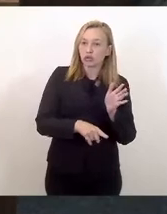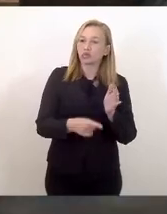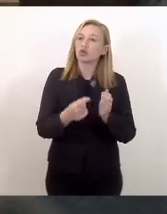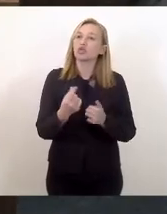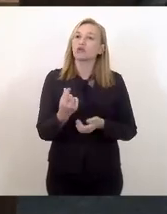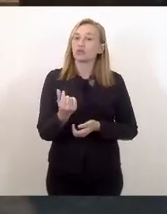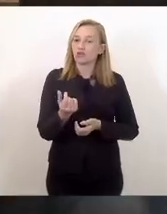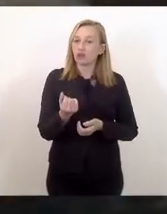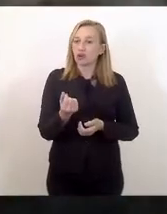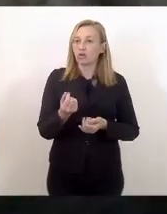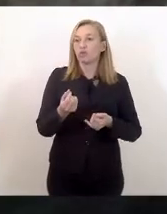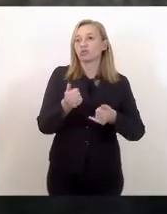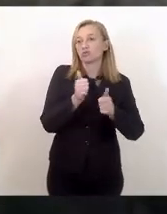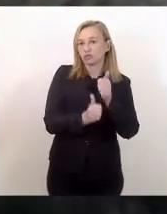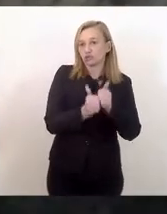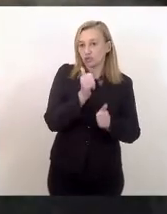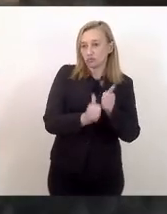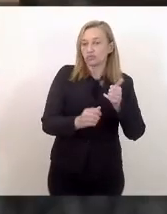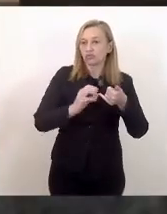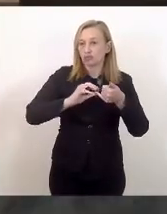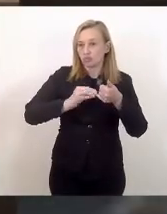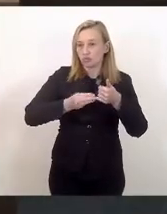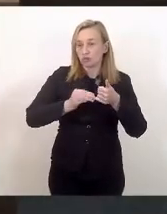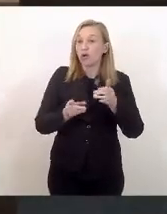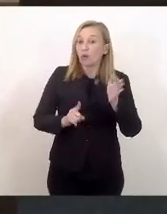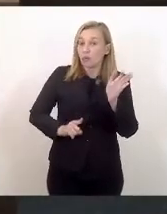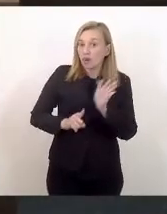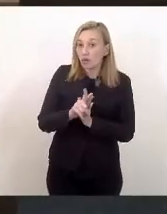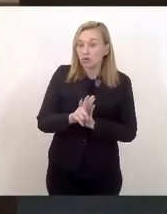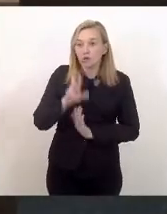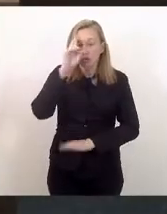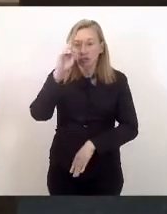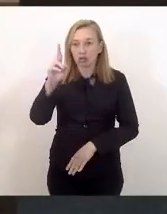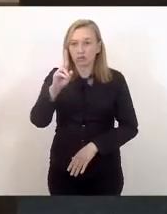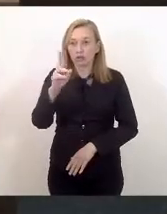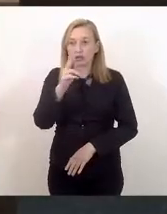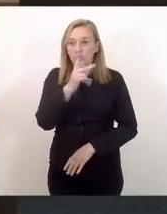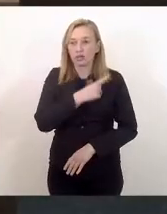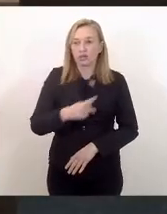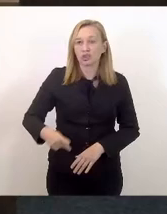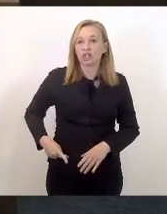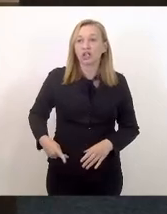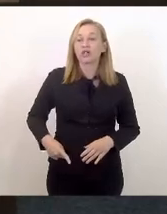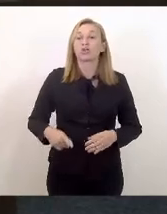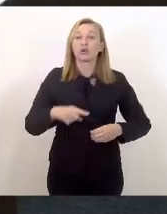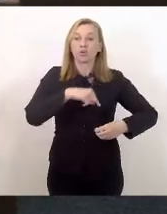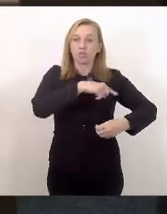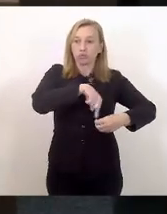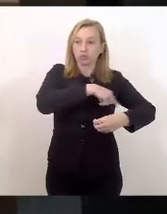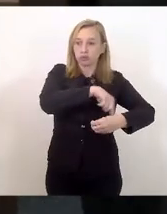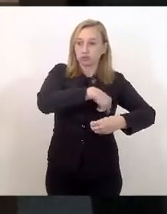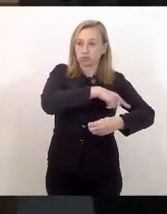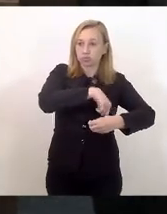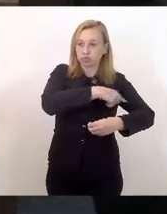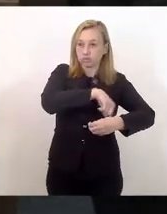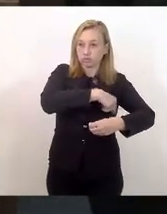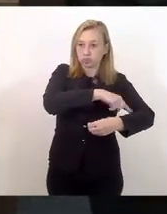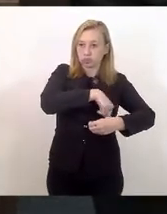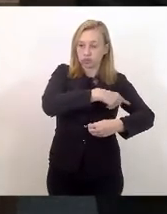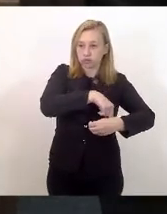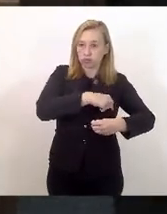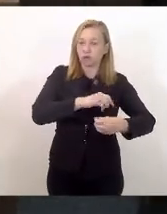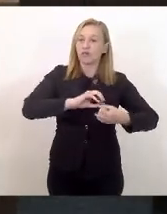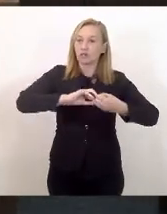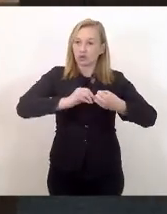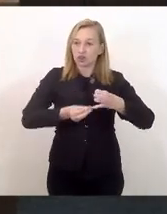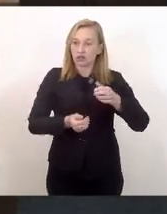Eu pergunto a Vossa Excelência, o arroz e feijão vai para a panela sem sal de cozinha?